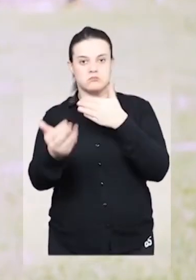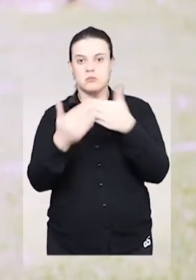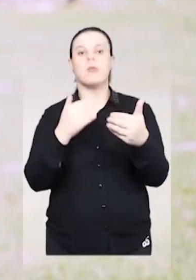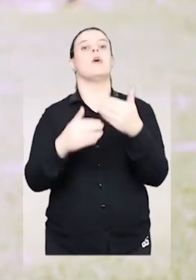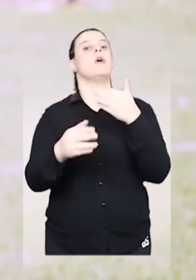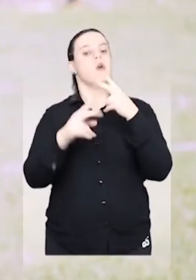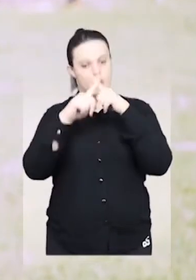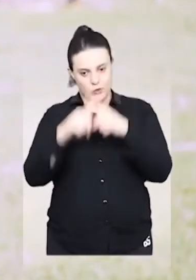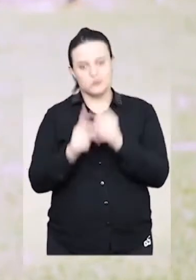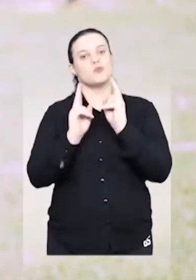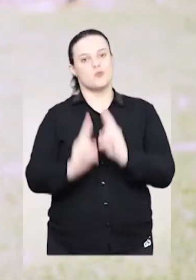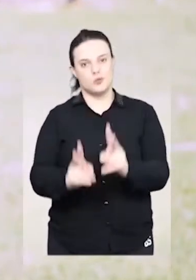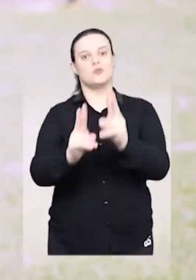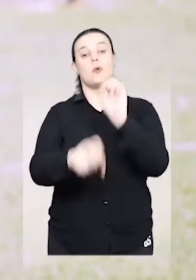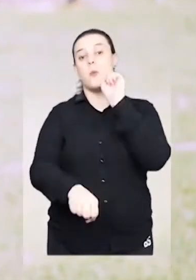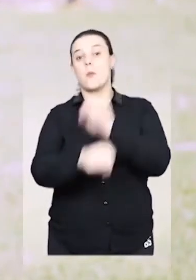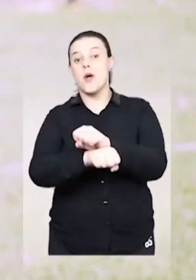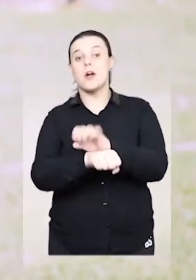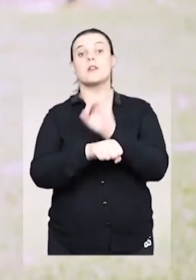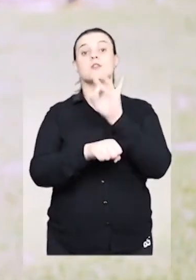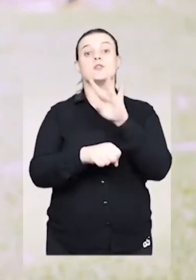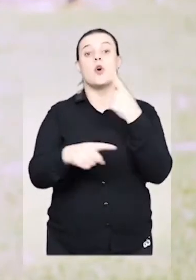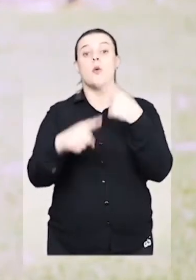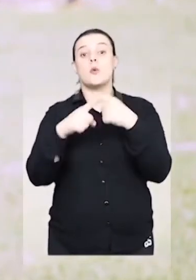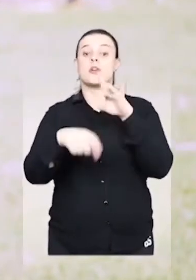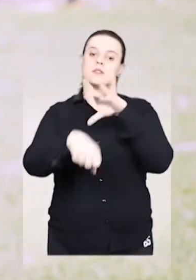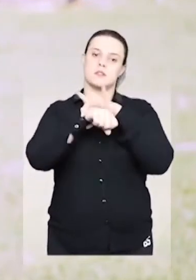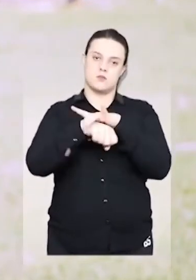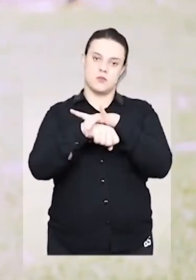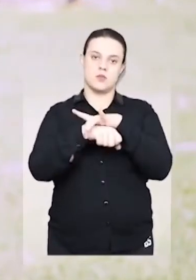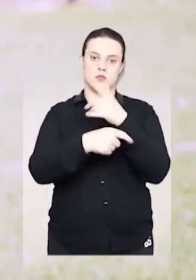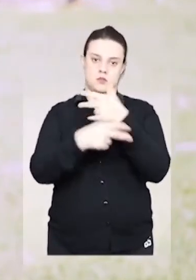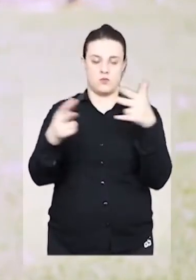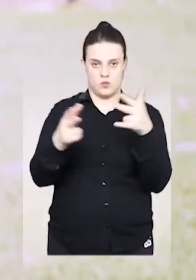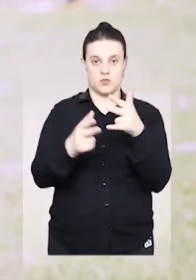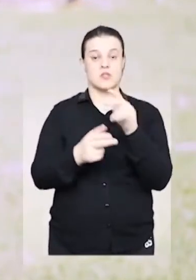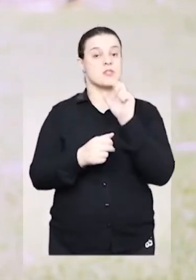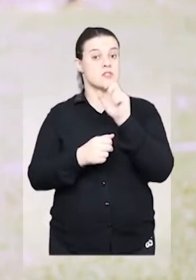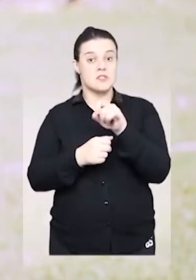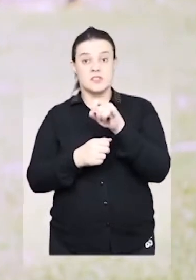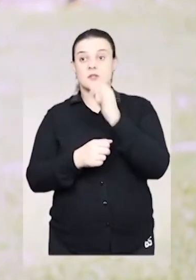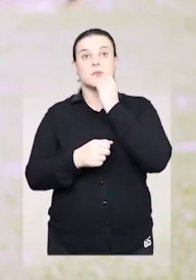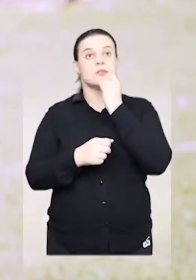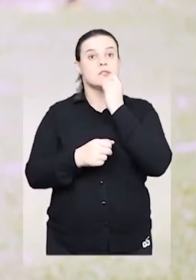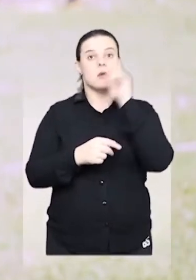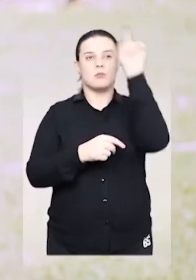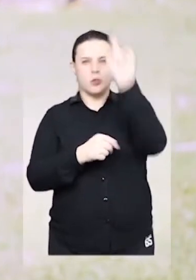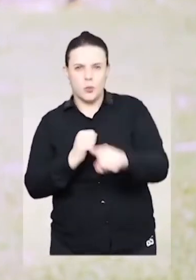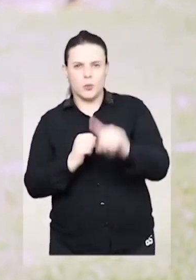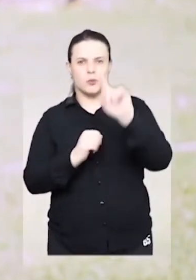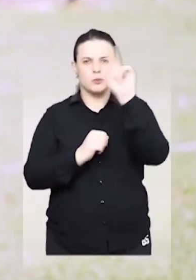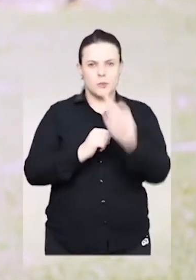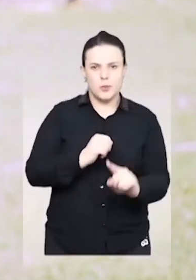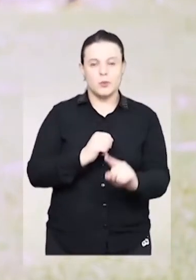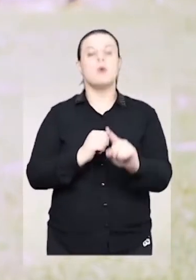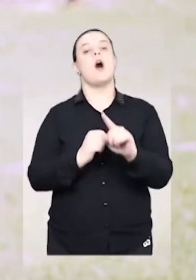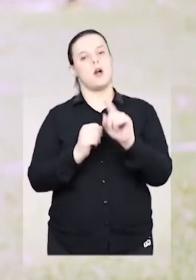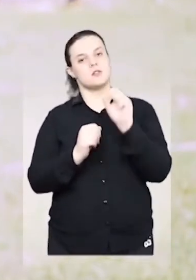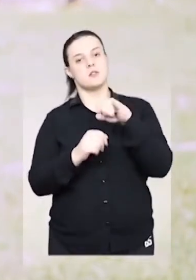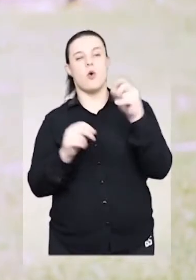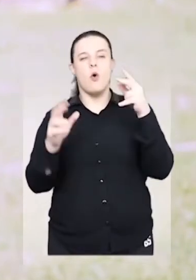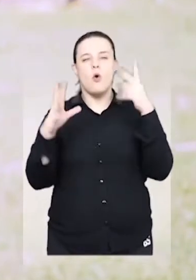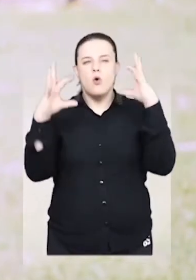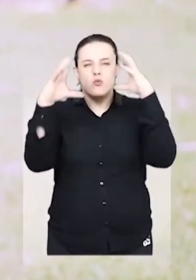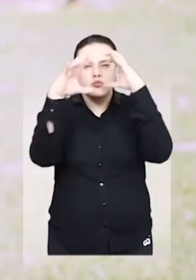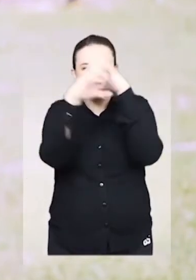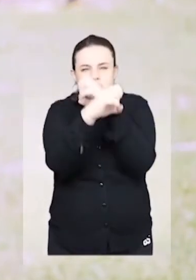a competição continua, ela só para por questões de segurança. Então, em caso de raios, ou a